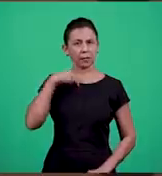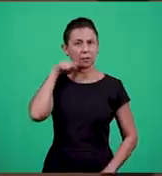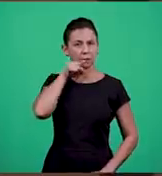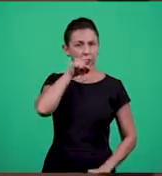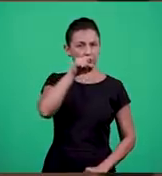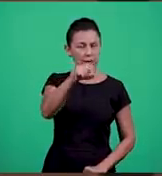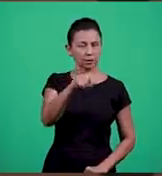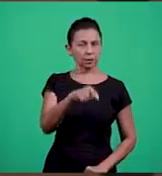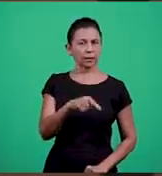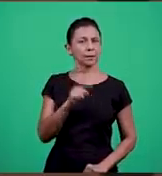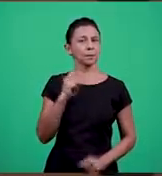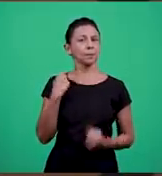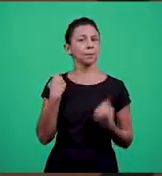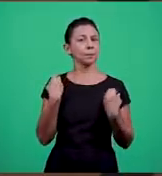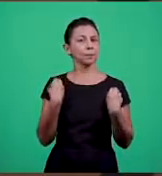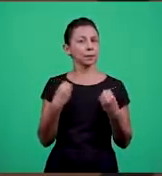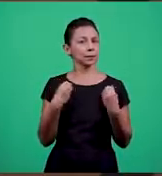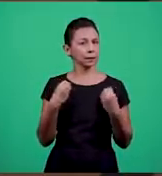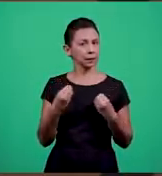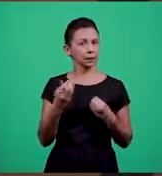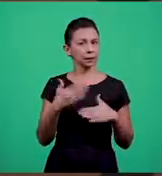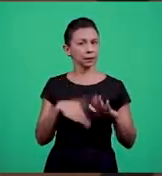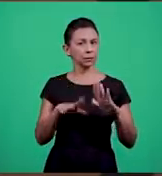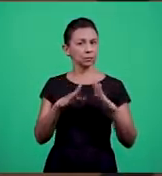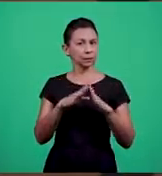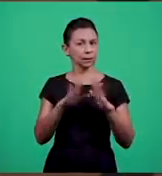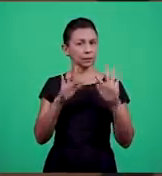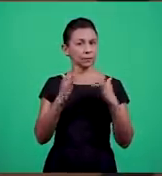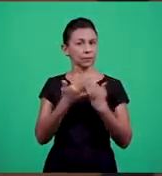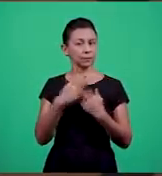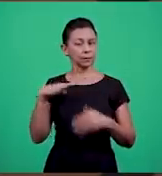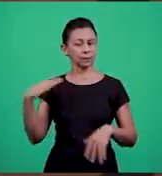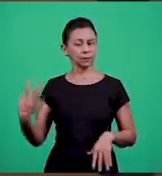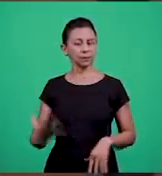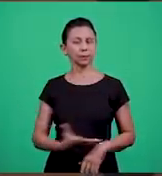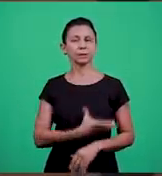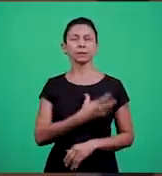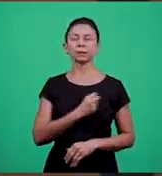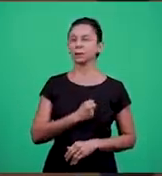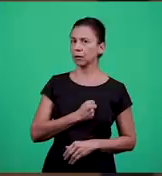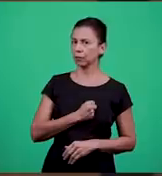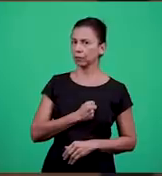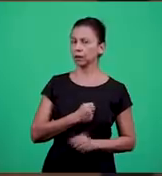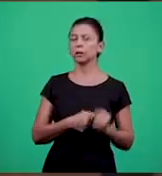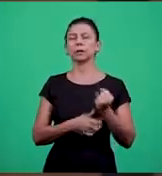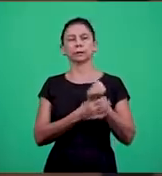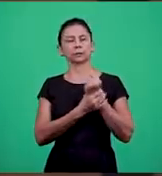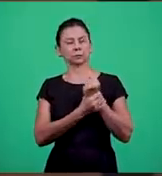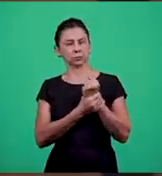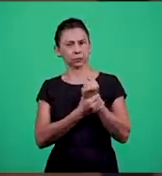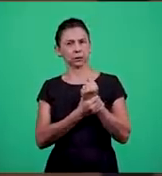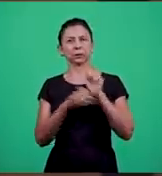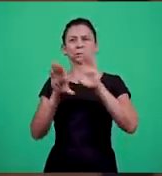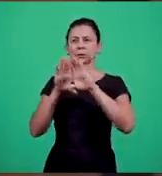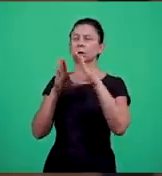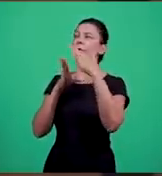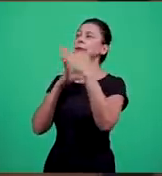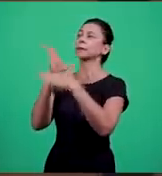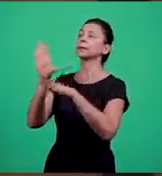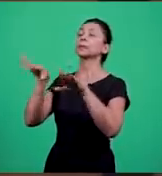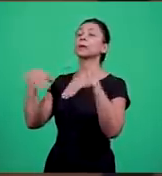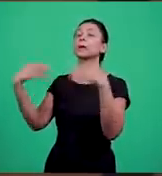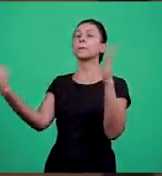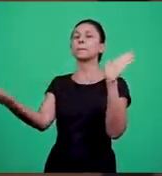nas nossas casas livramento e salvação. A garantia que temos que vamos entrar no